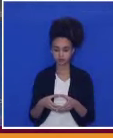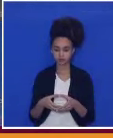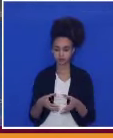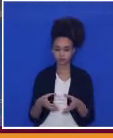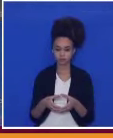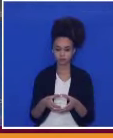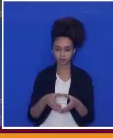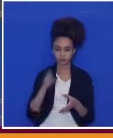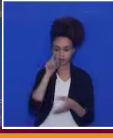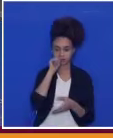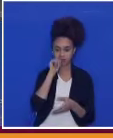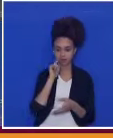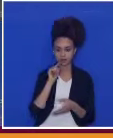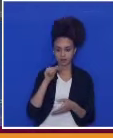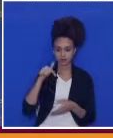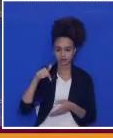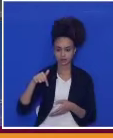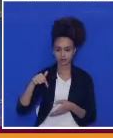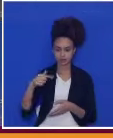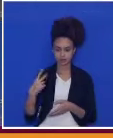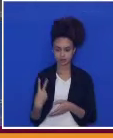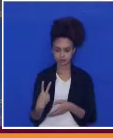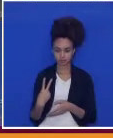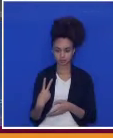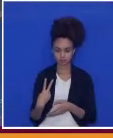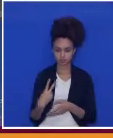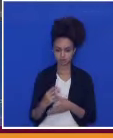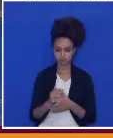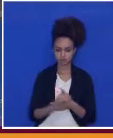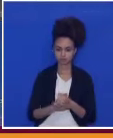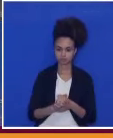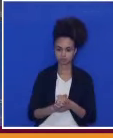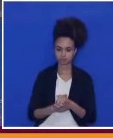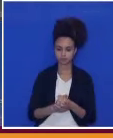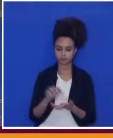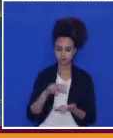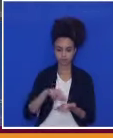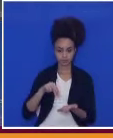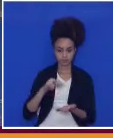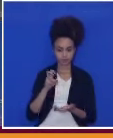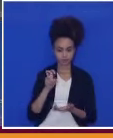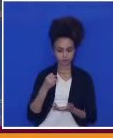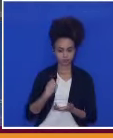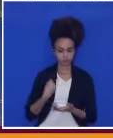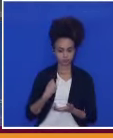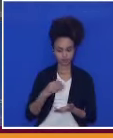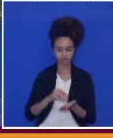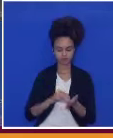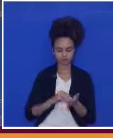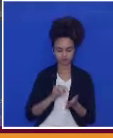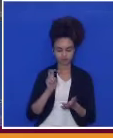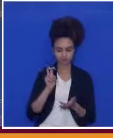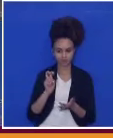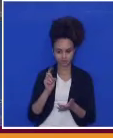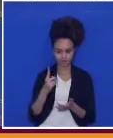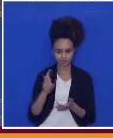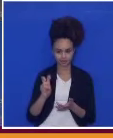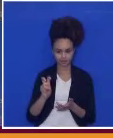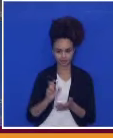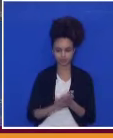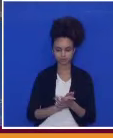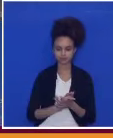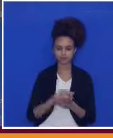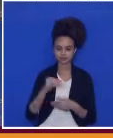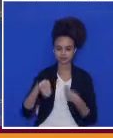Globo. Amarela, 72. Amarela, 72. Foram sorteados cinco números, faltam 15. O Globo